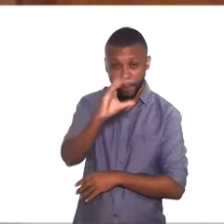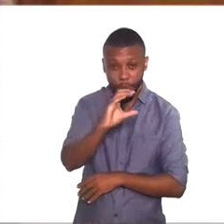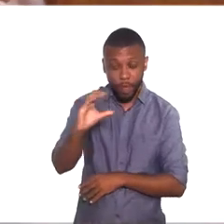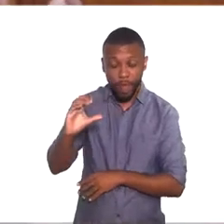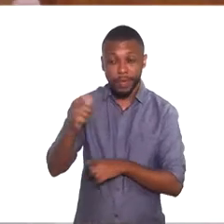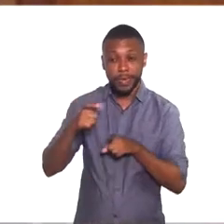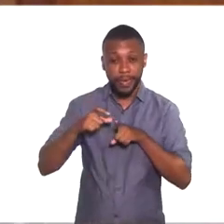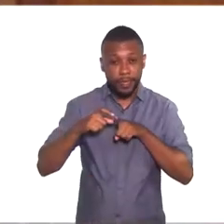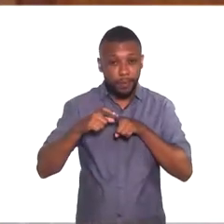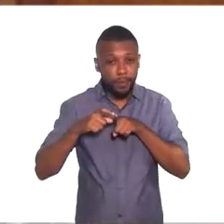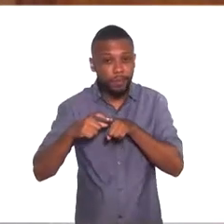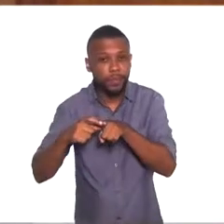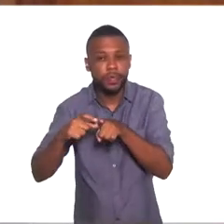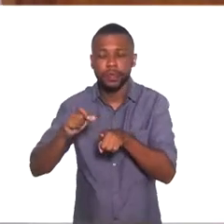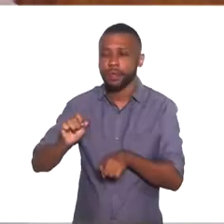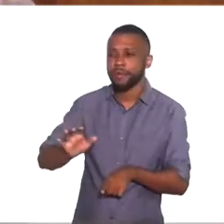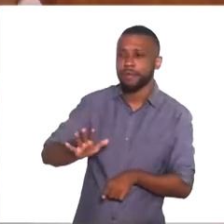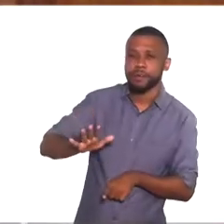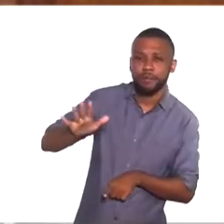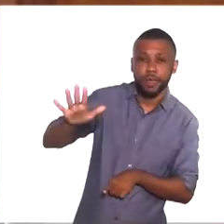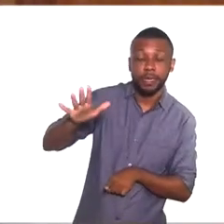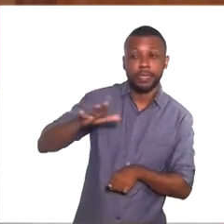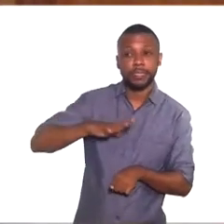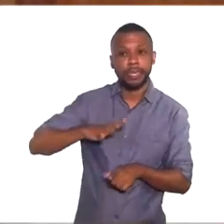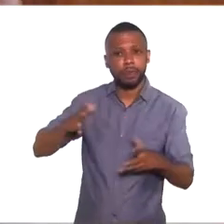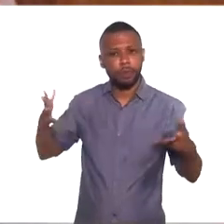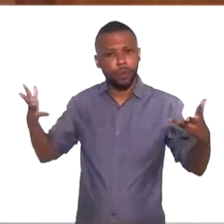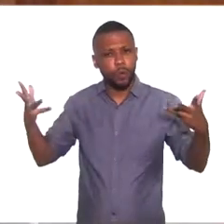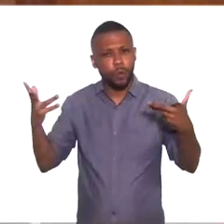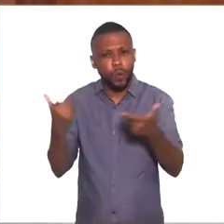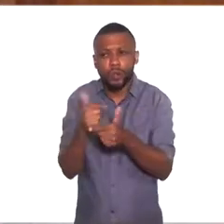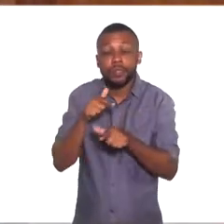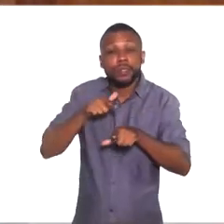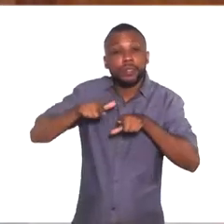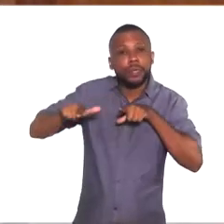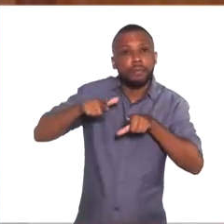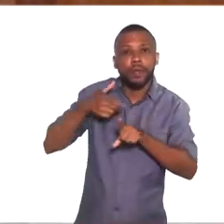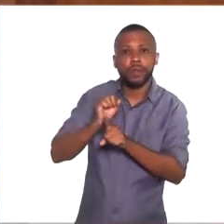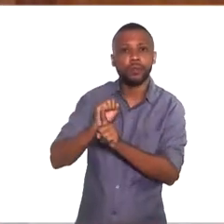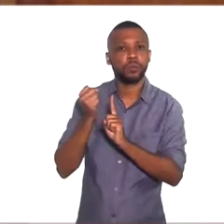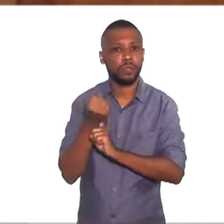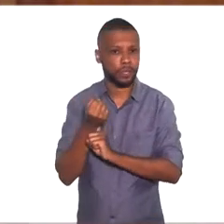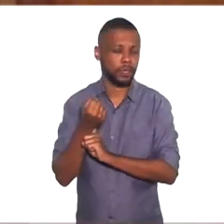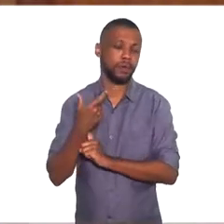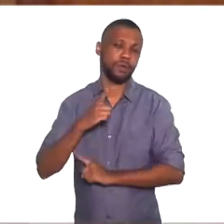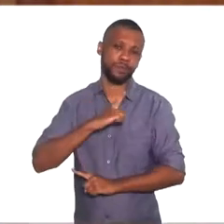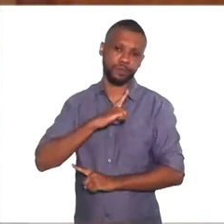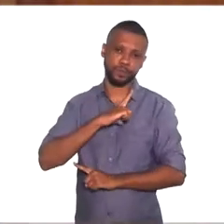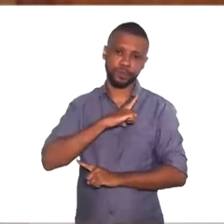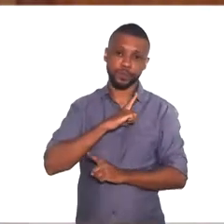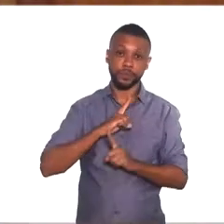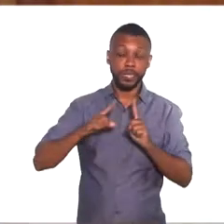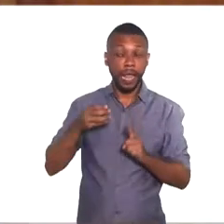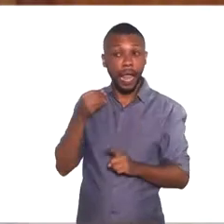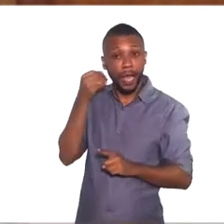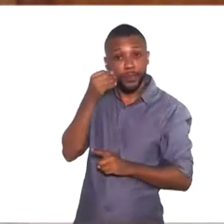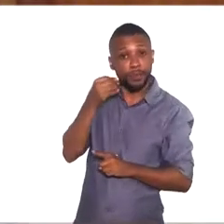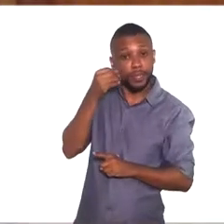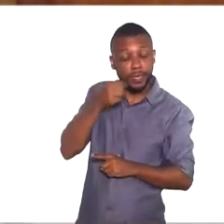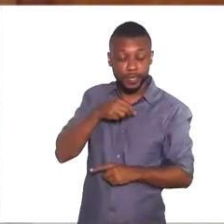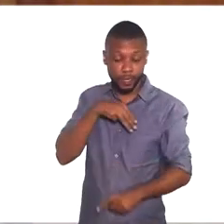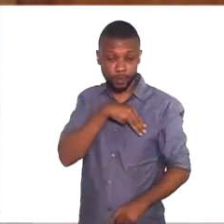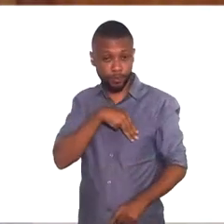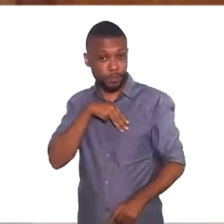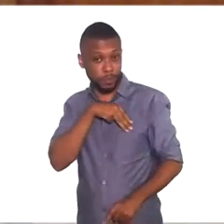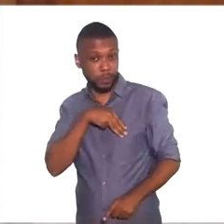paróquia bem da Periferia que tem muita gente necessitada tem um belo trabalho social lá também mas que uma vez por vezes fazem